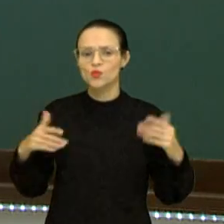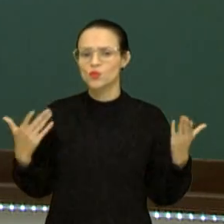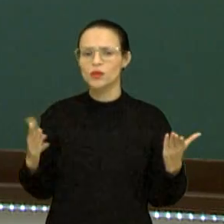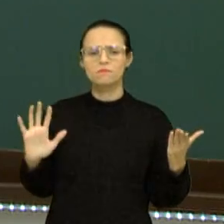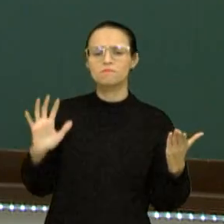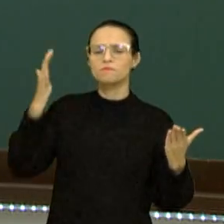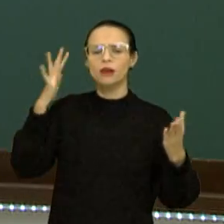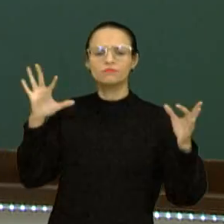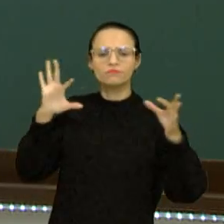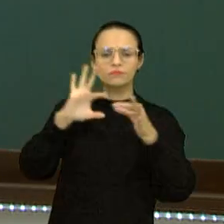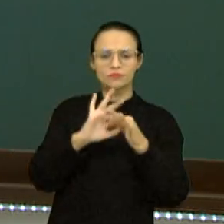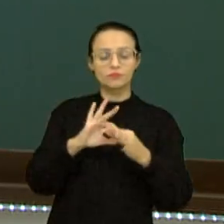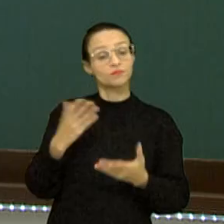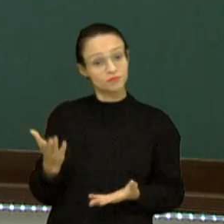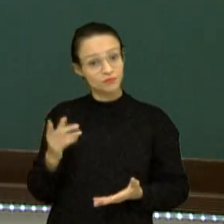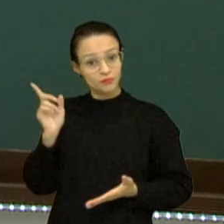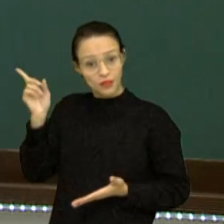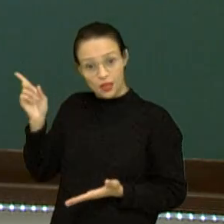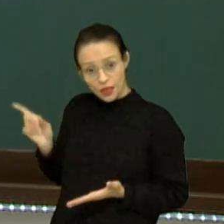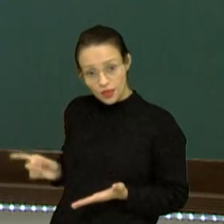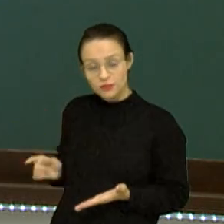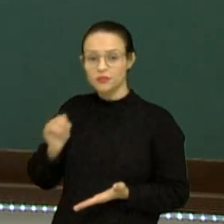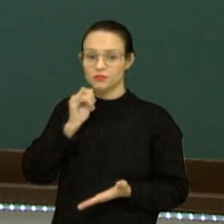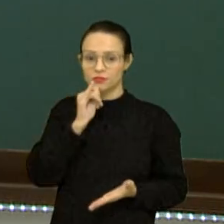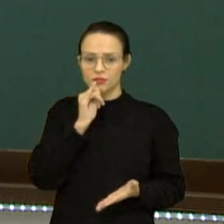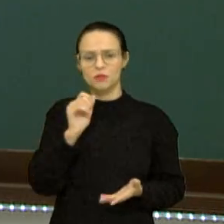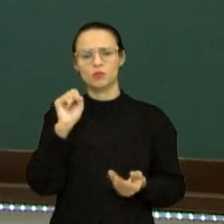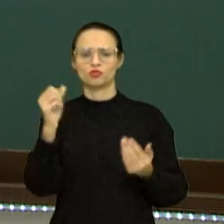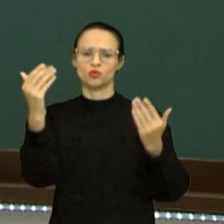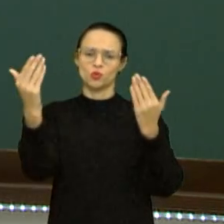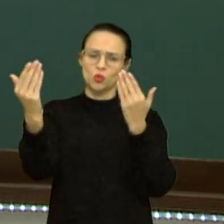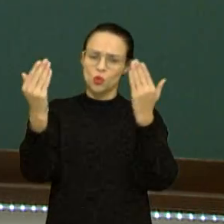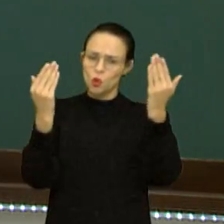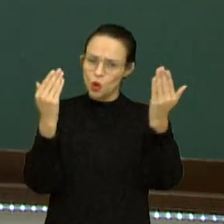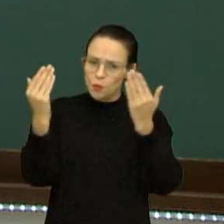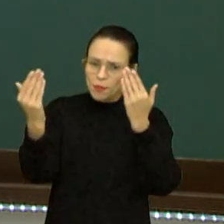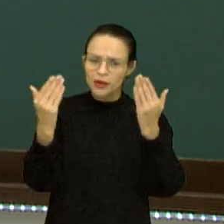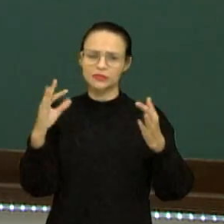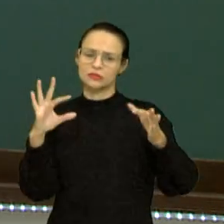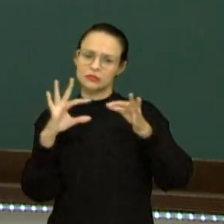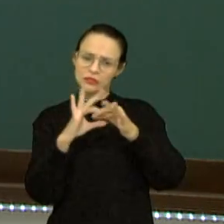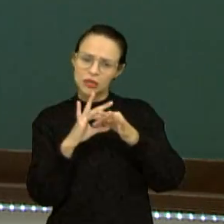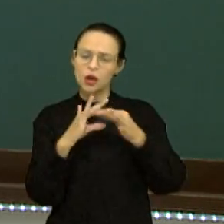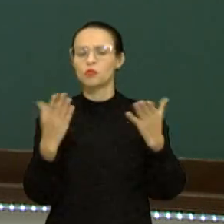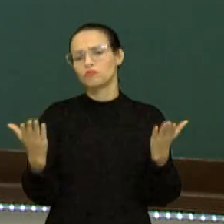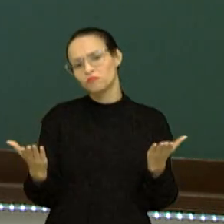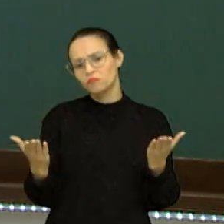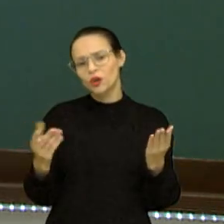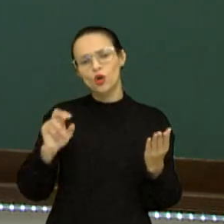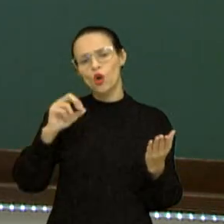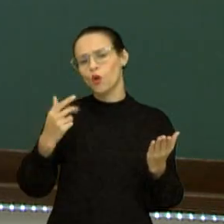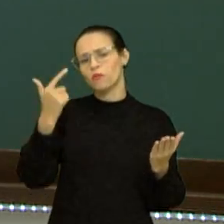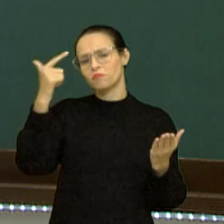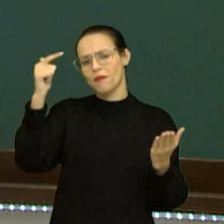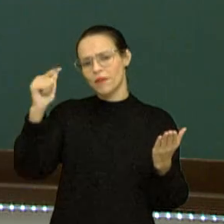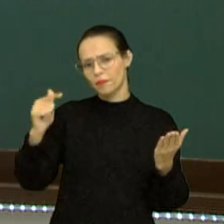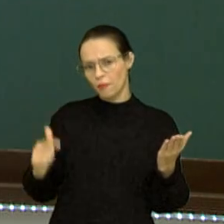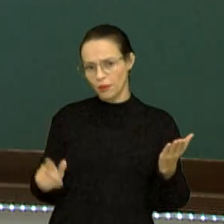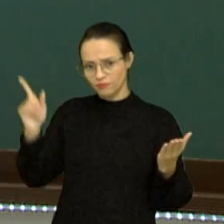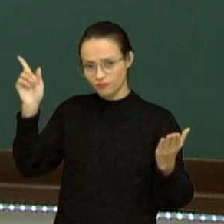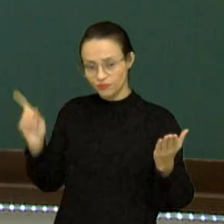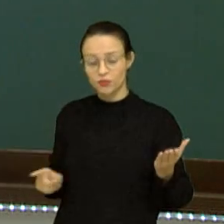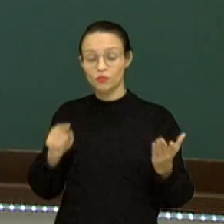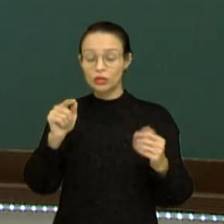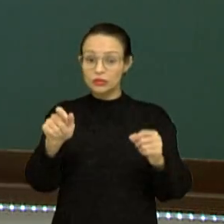circunstância? Uma dessas aqui. Pode ser uma comparação, uma concessão, uma condição ou as demais. Então,